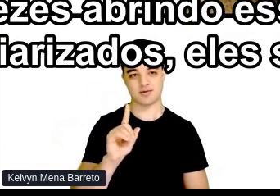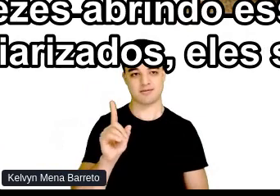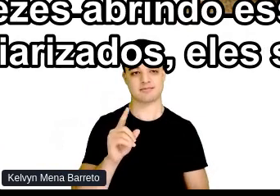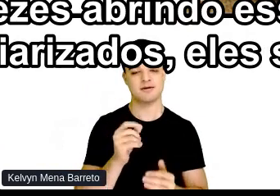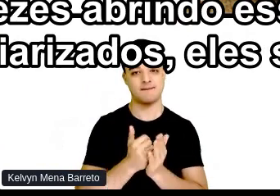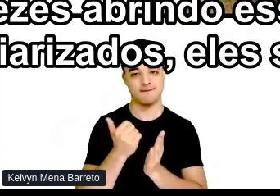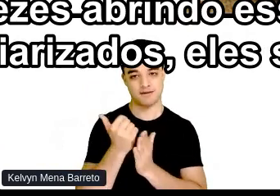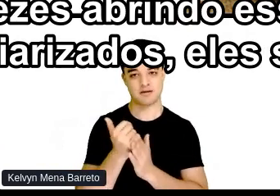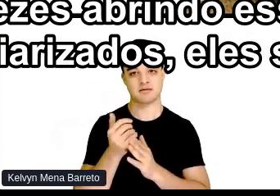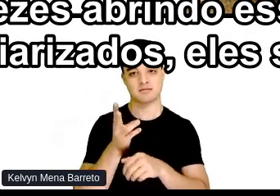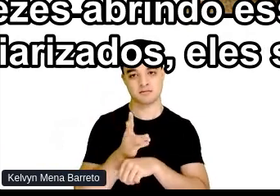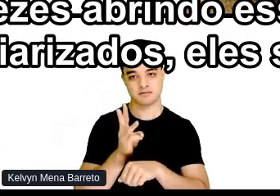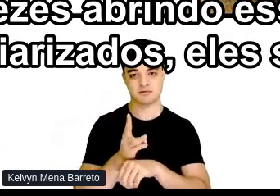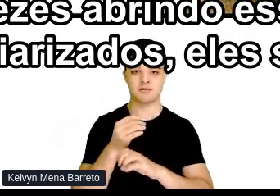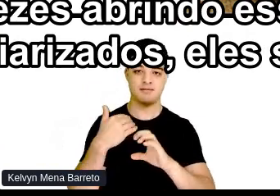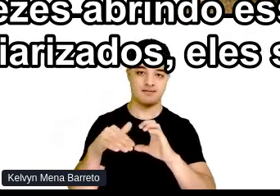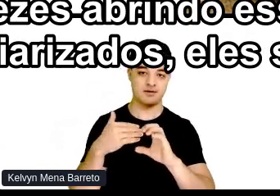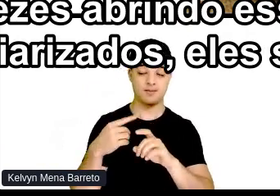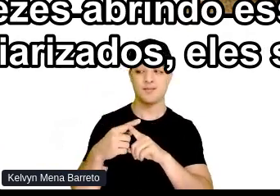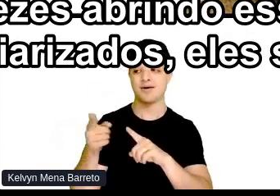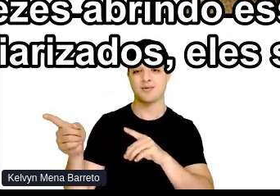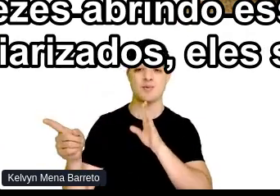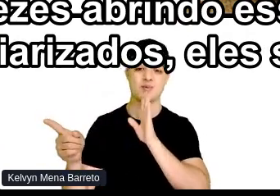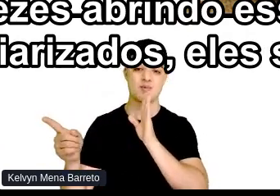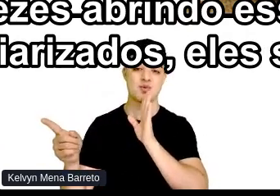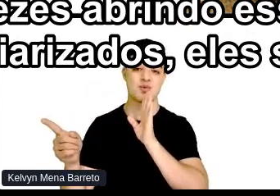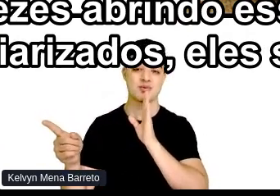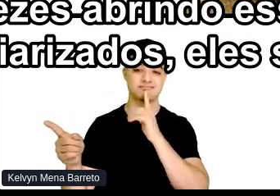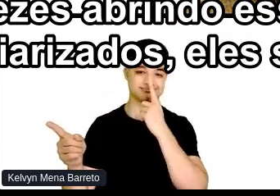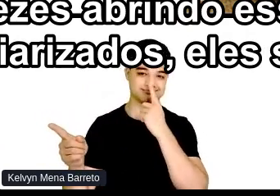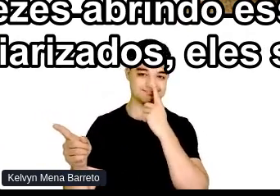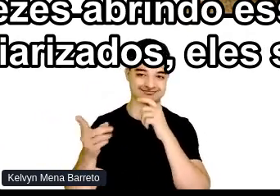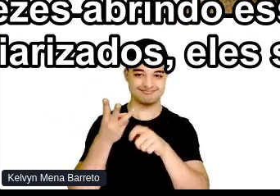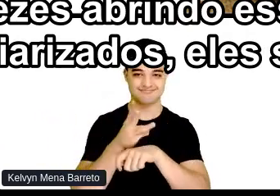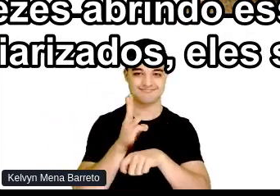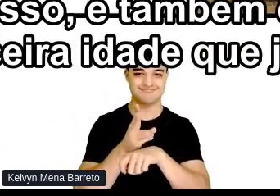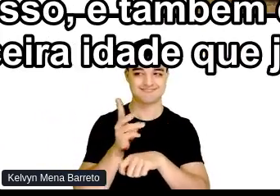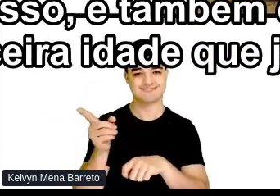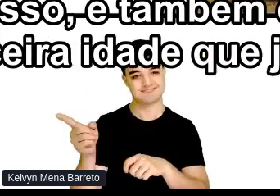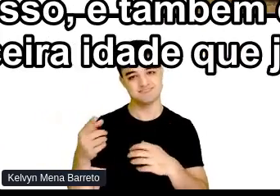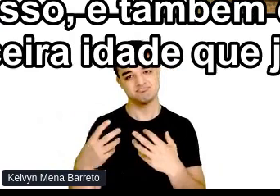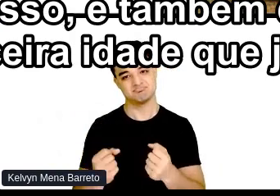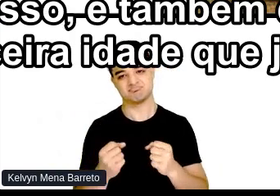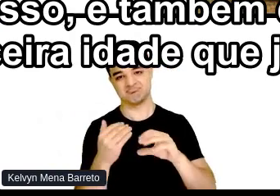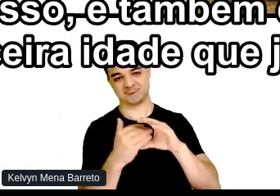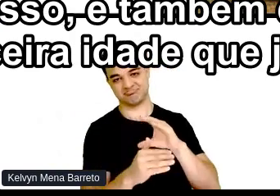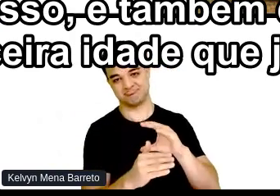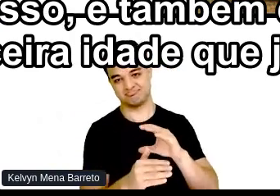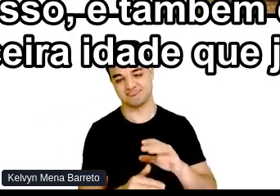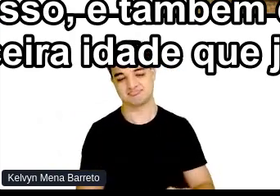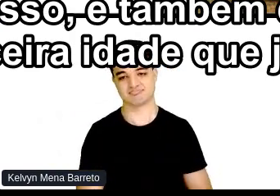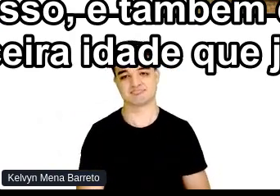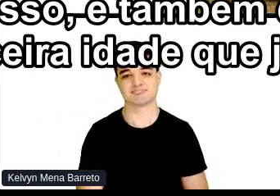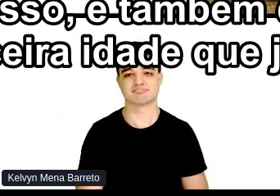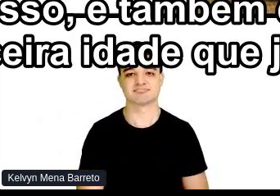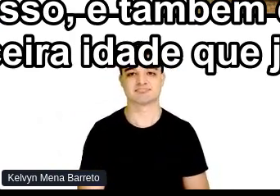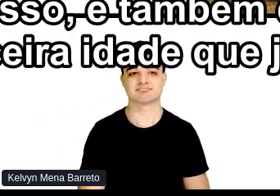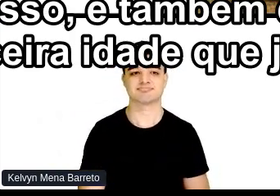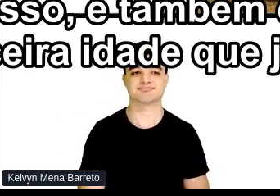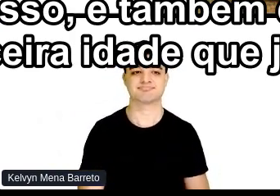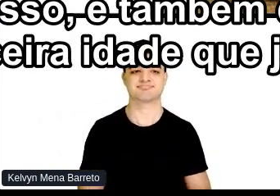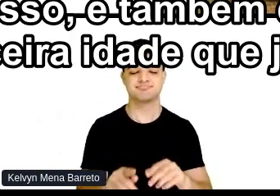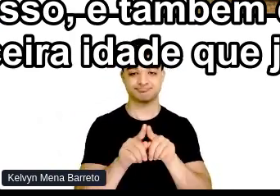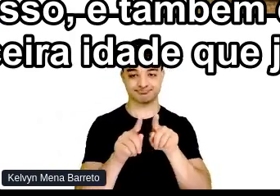aí eles acabam, como a gente viu, tendo medo de fazer algo errado, então eles acabam optando por não usar a internet. Então, trouxe